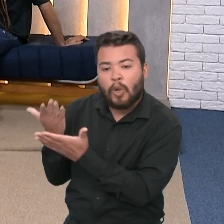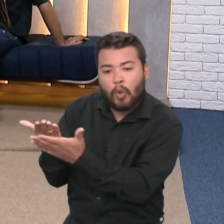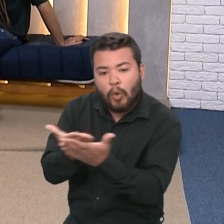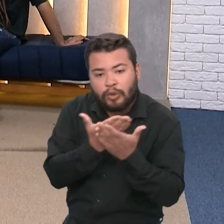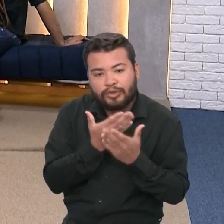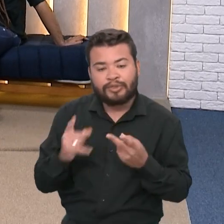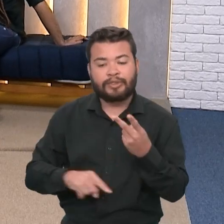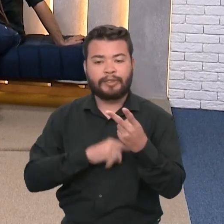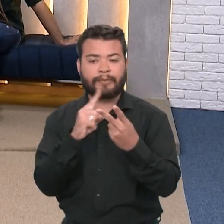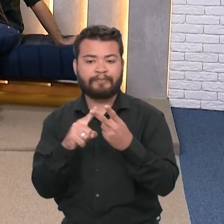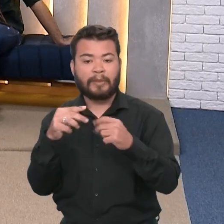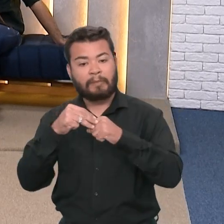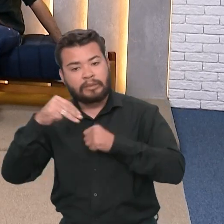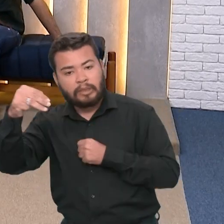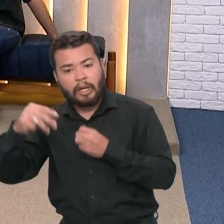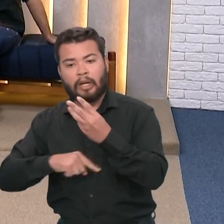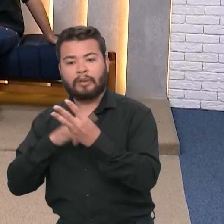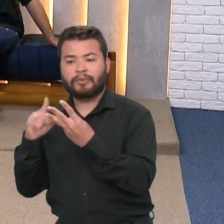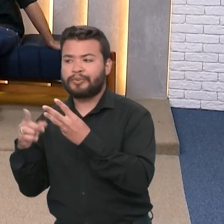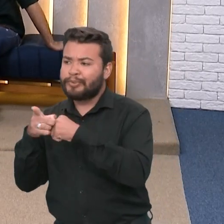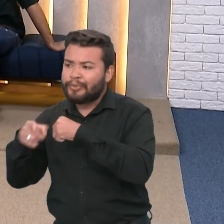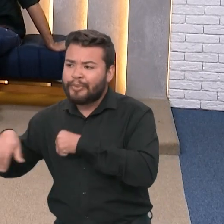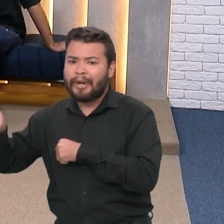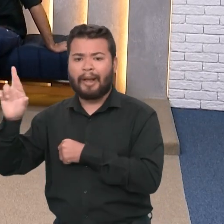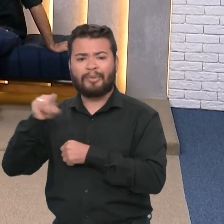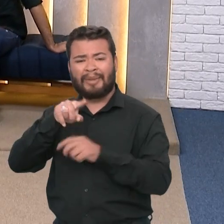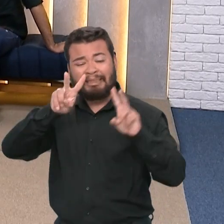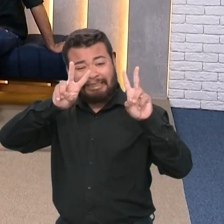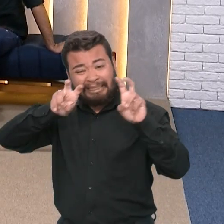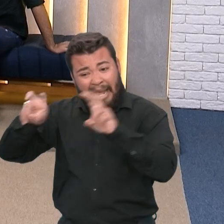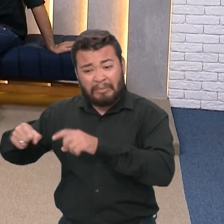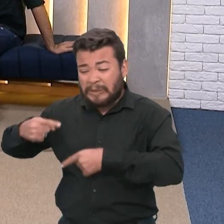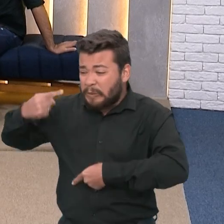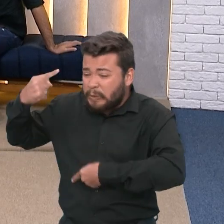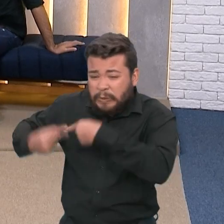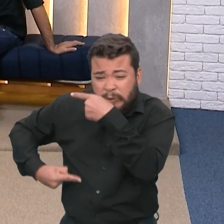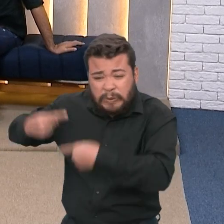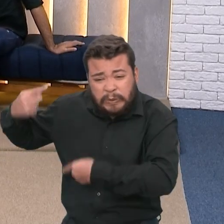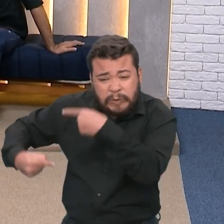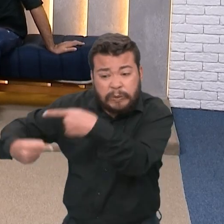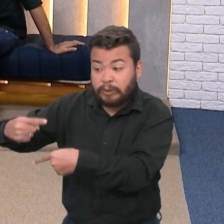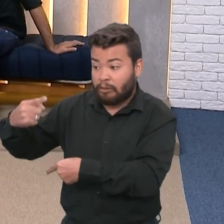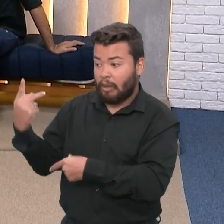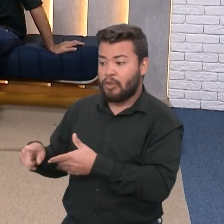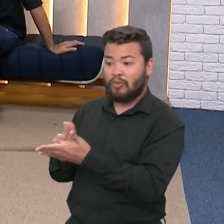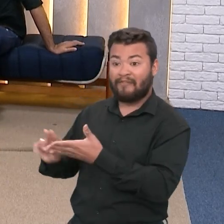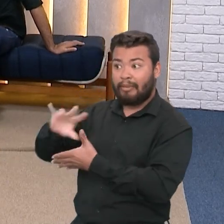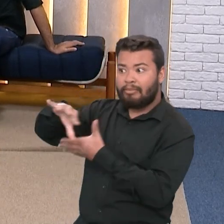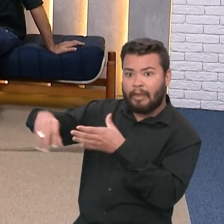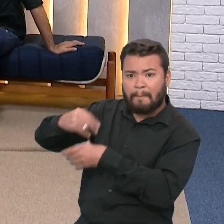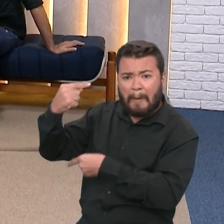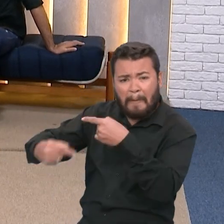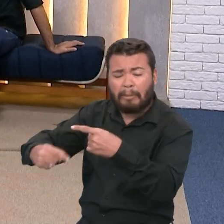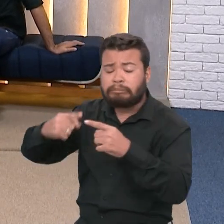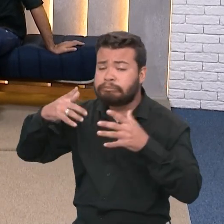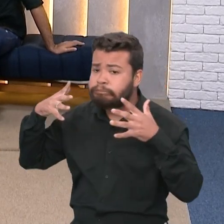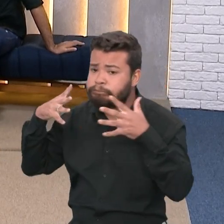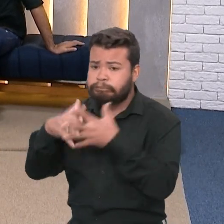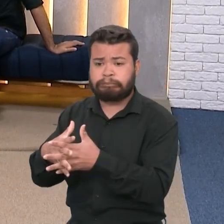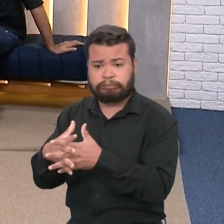um doutorado. Trazer um assunto como esse e debater isso dentro da universidade é muito complicado. Eu acho que